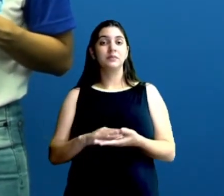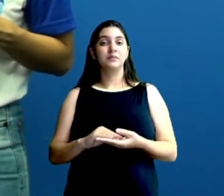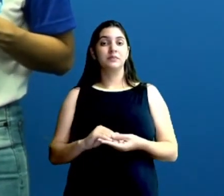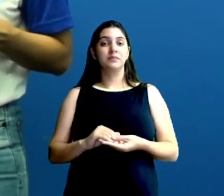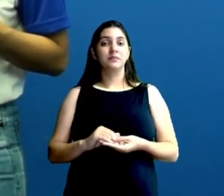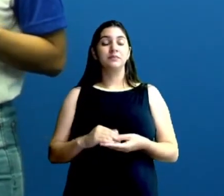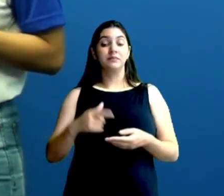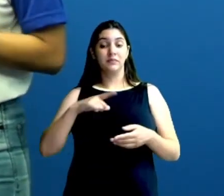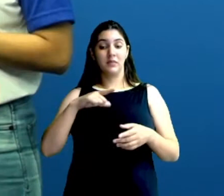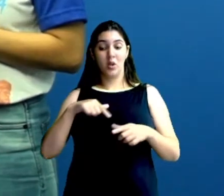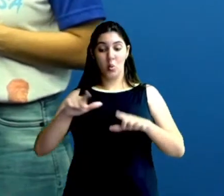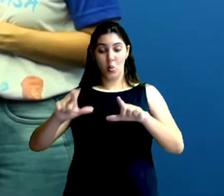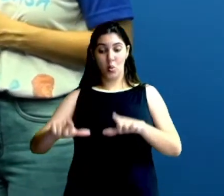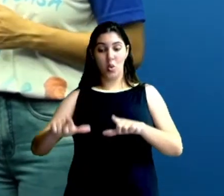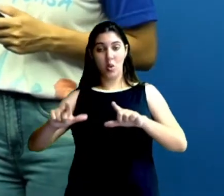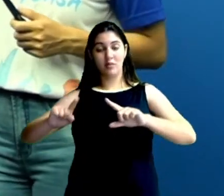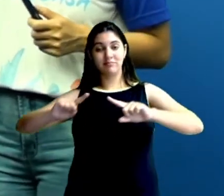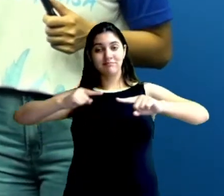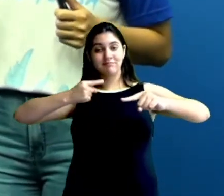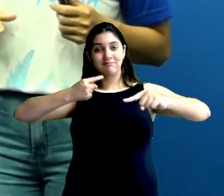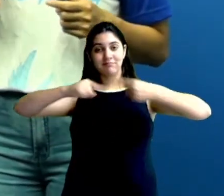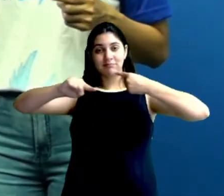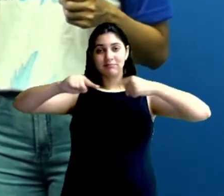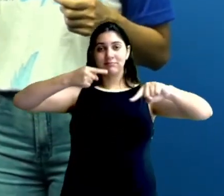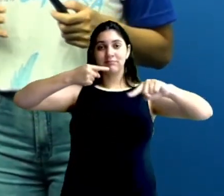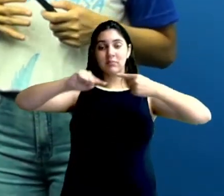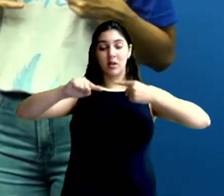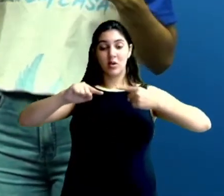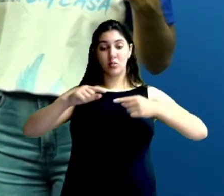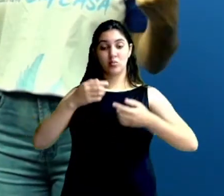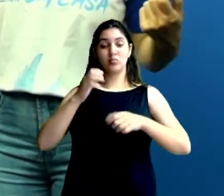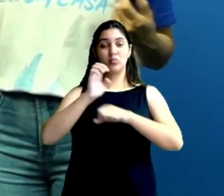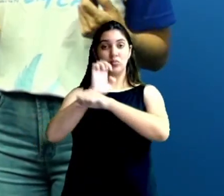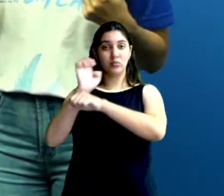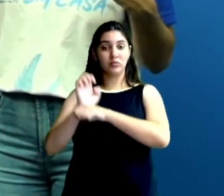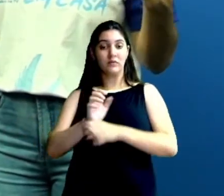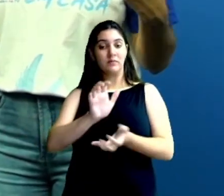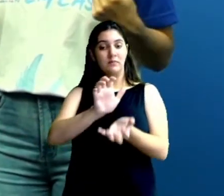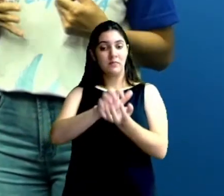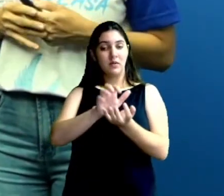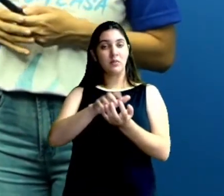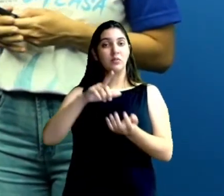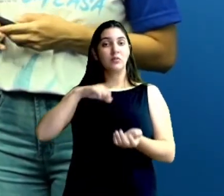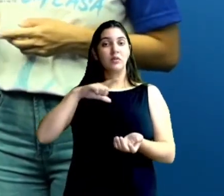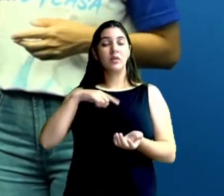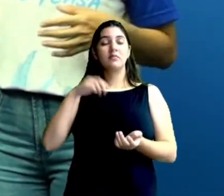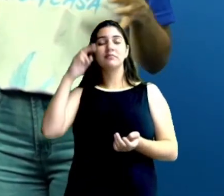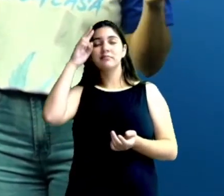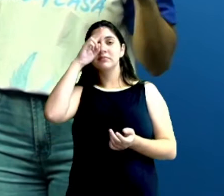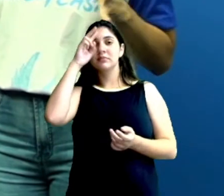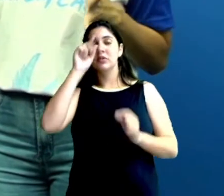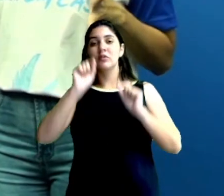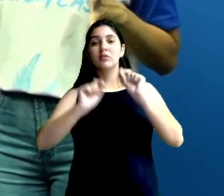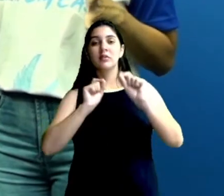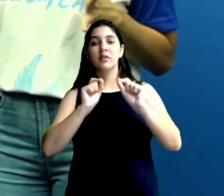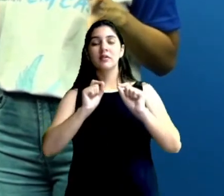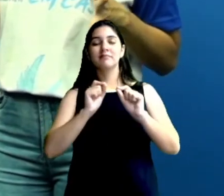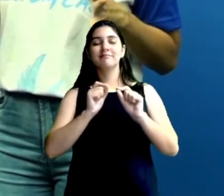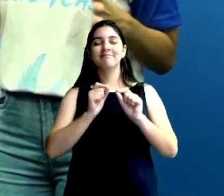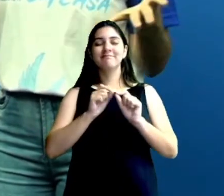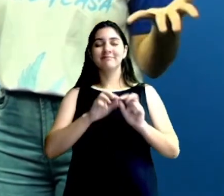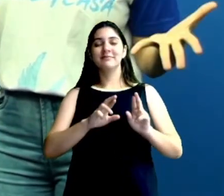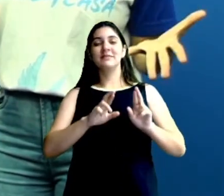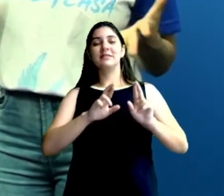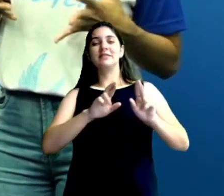sendo um território de revoltas, o estado de Pernambuco tem uma trajetória, tem uma história que é muito